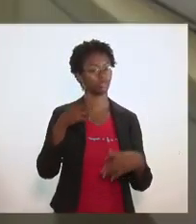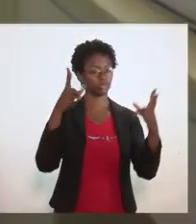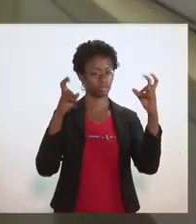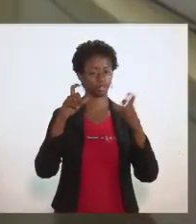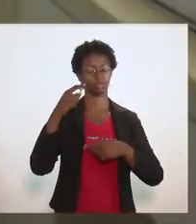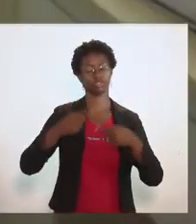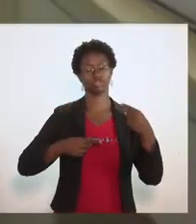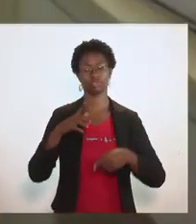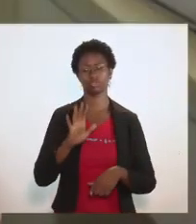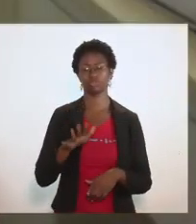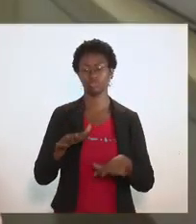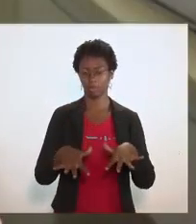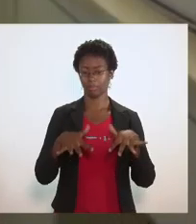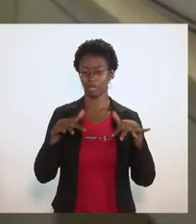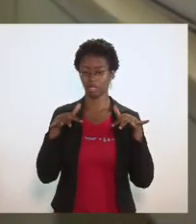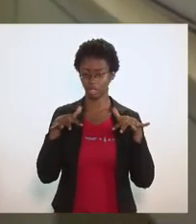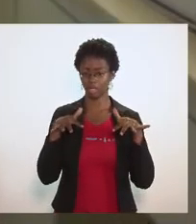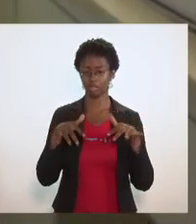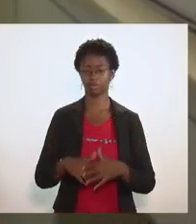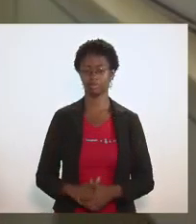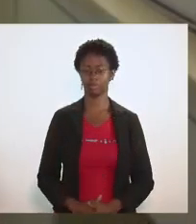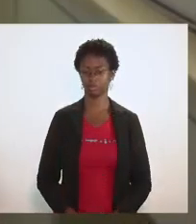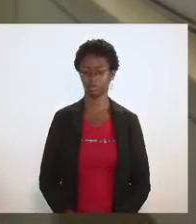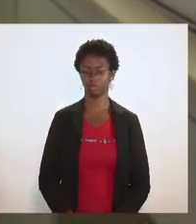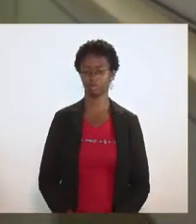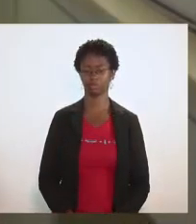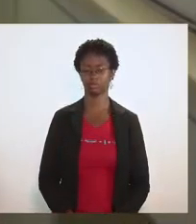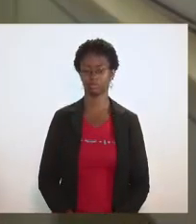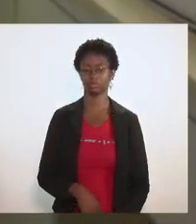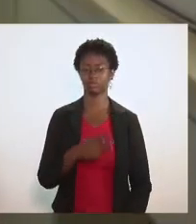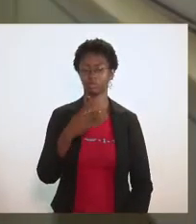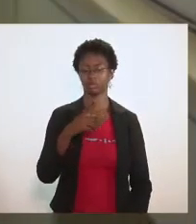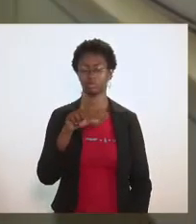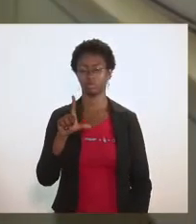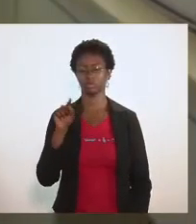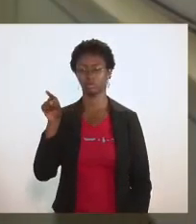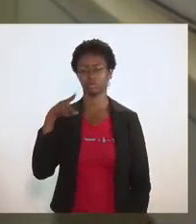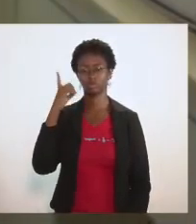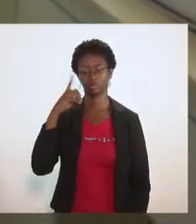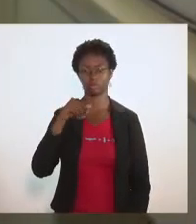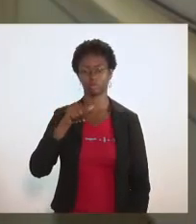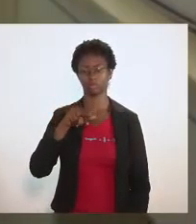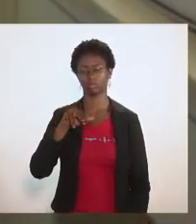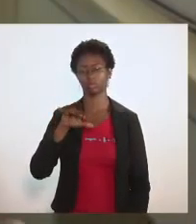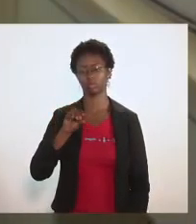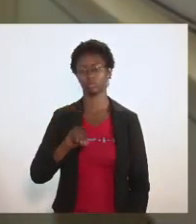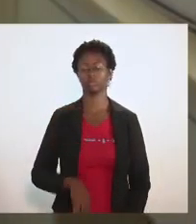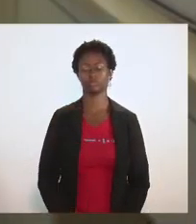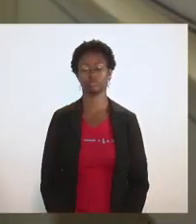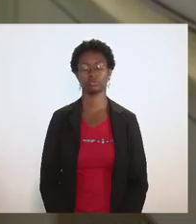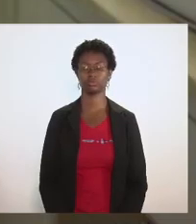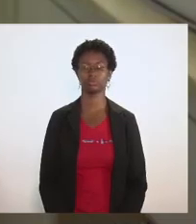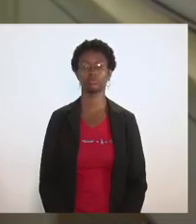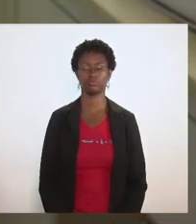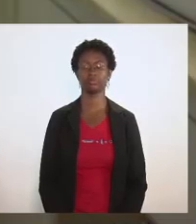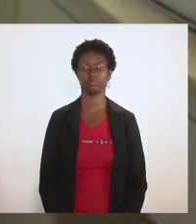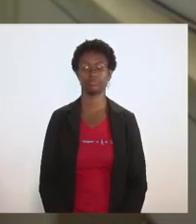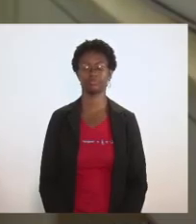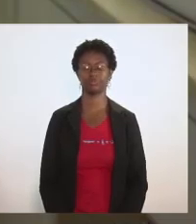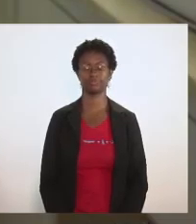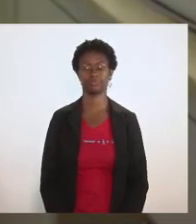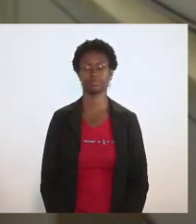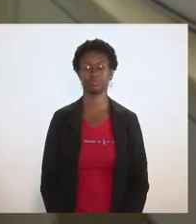ele tem que pedir vista, ele vai levando o meu voto em separado. Ok, deputado Espal, em discussão. Vou pegar um voto separado. Senhor presidente,